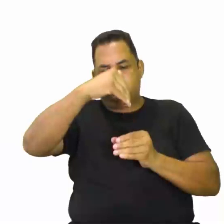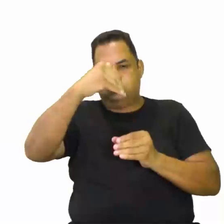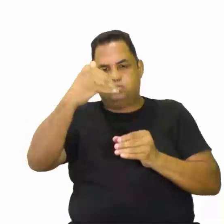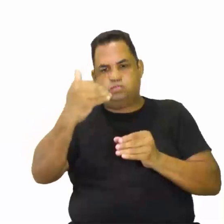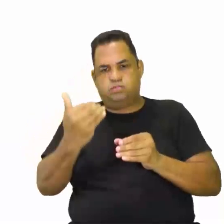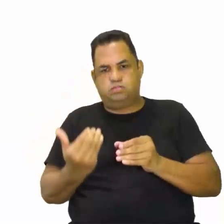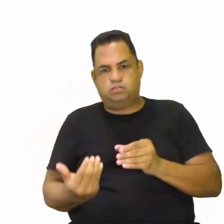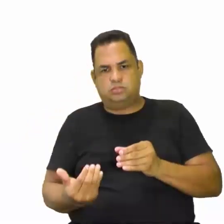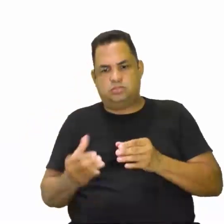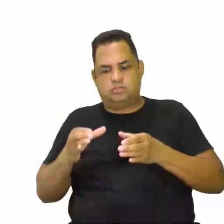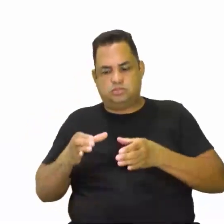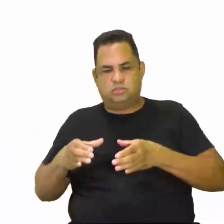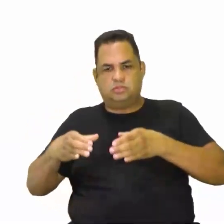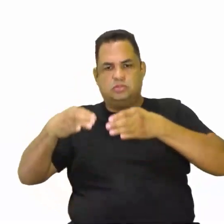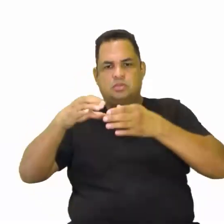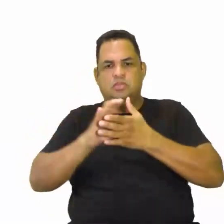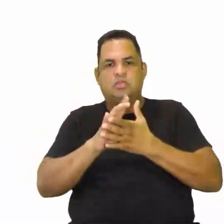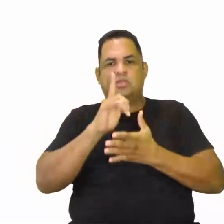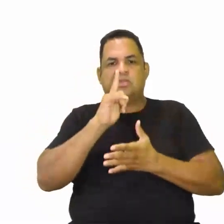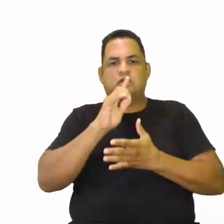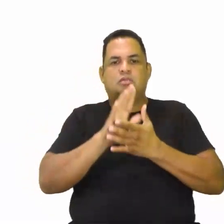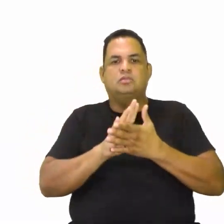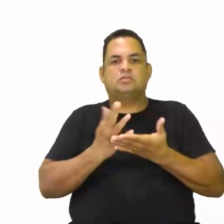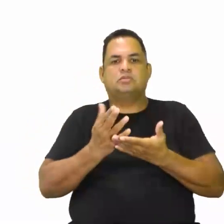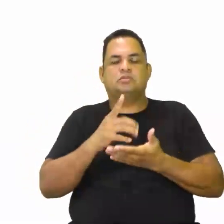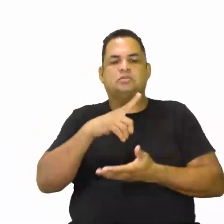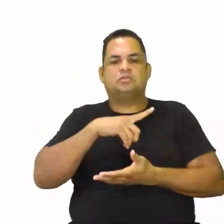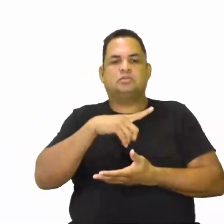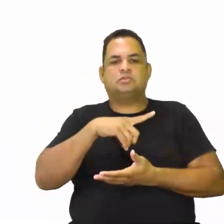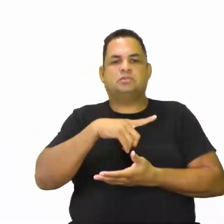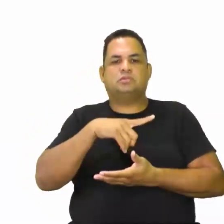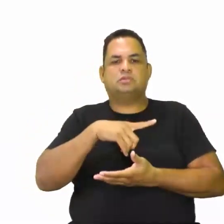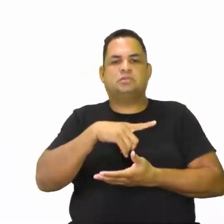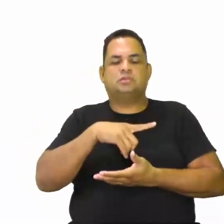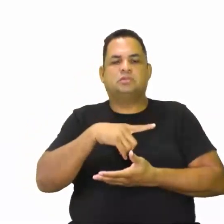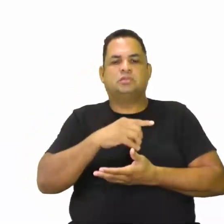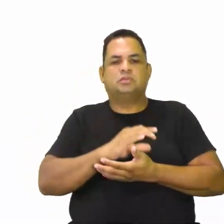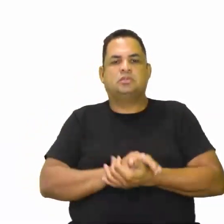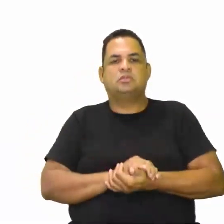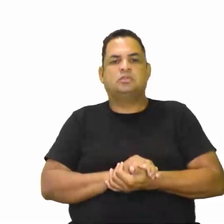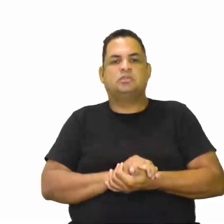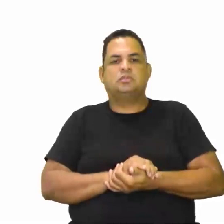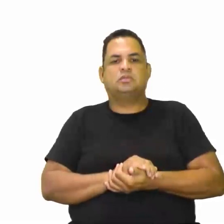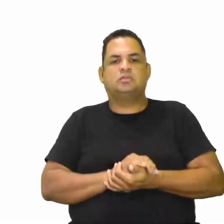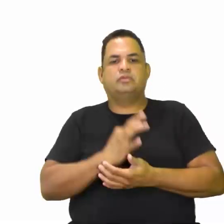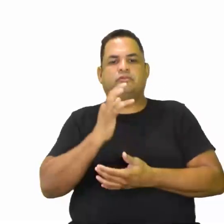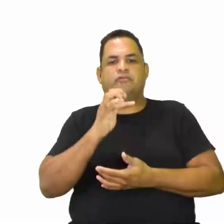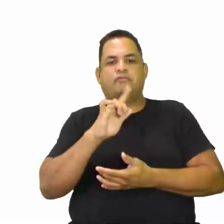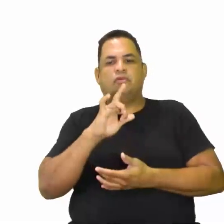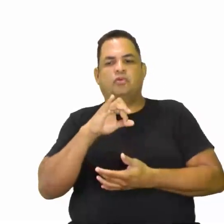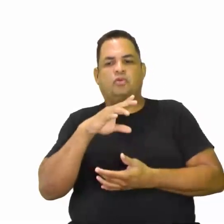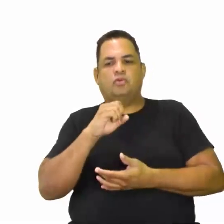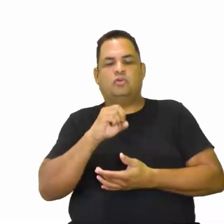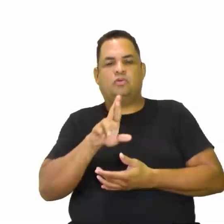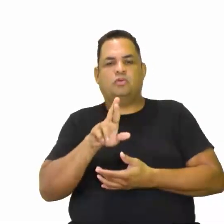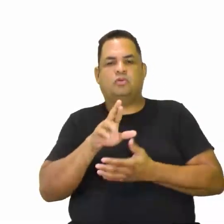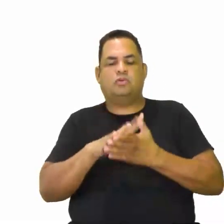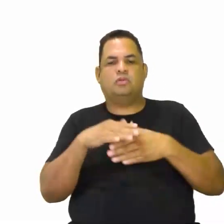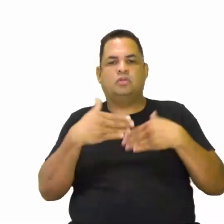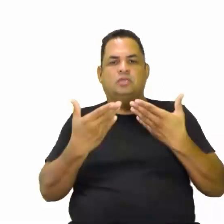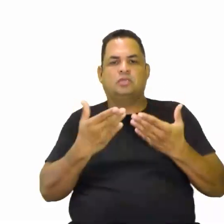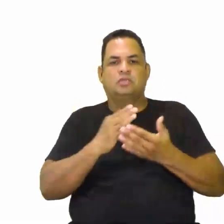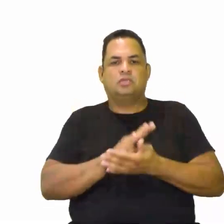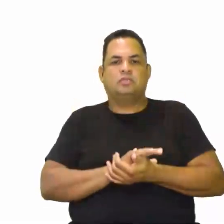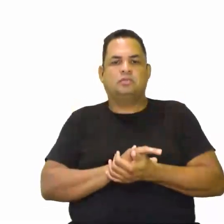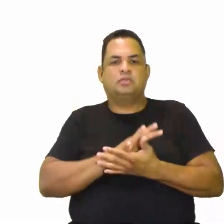passa para outro tanque, a água, onde vai receber dosagens de flúor, tá bom? Então, daí,